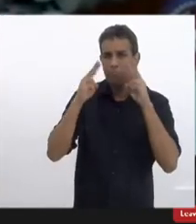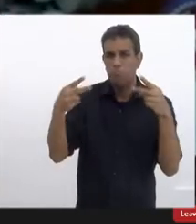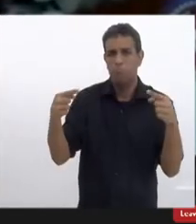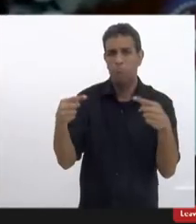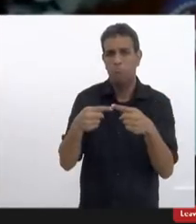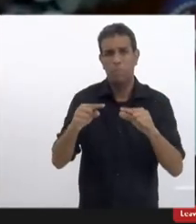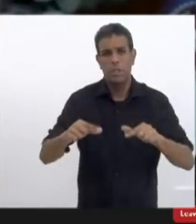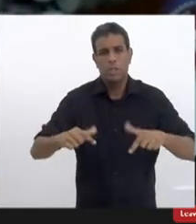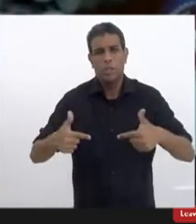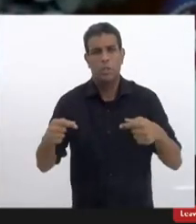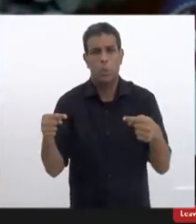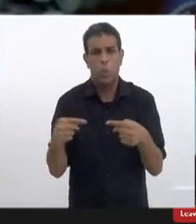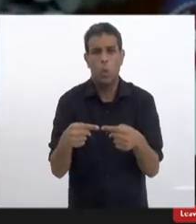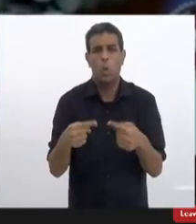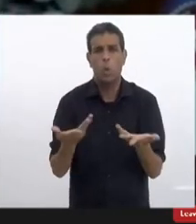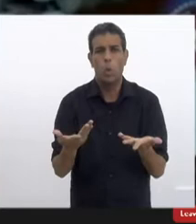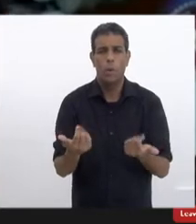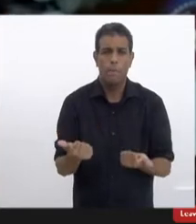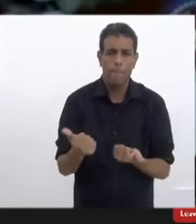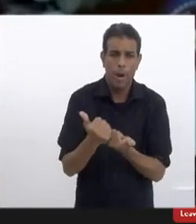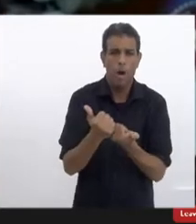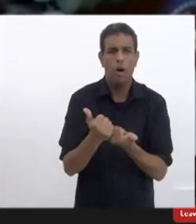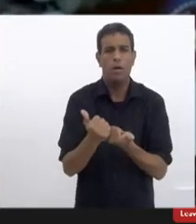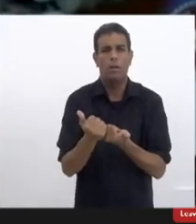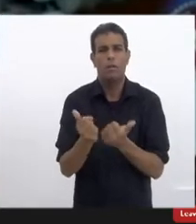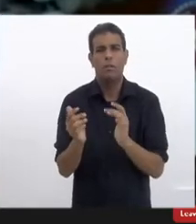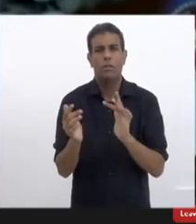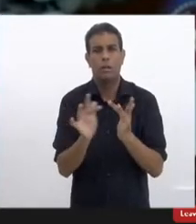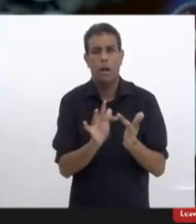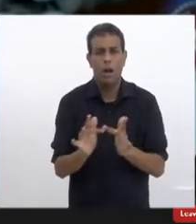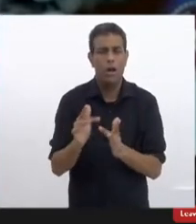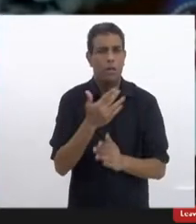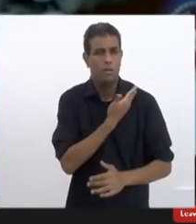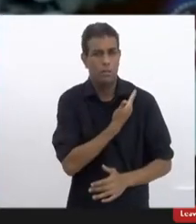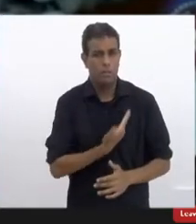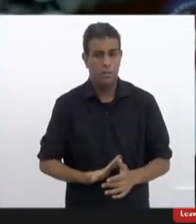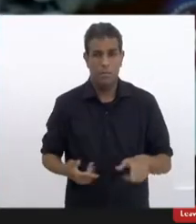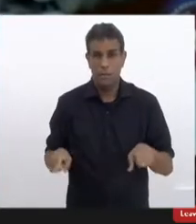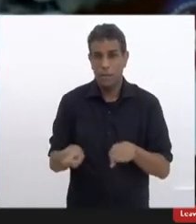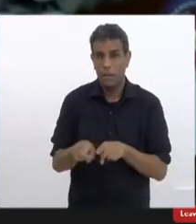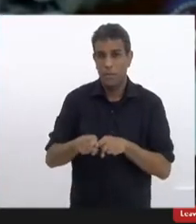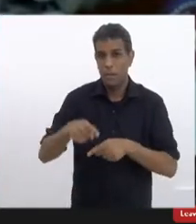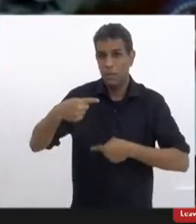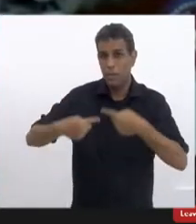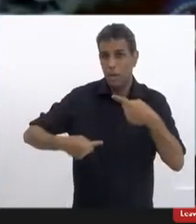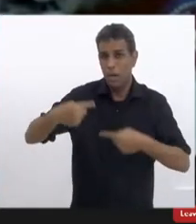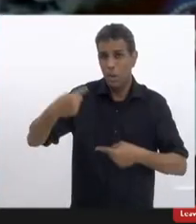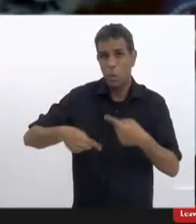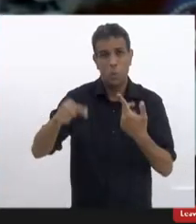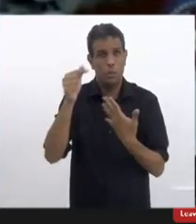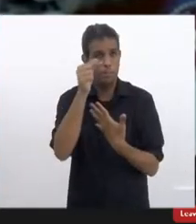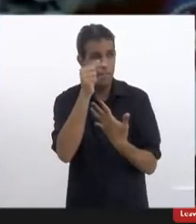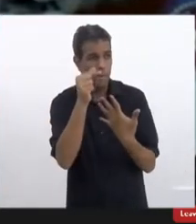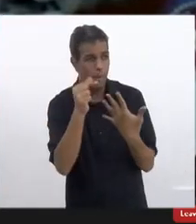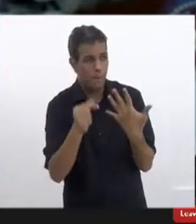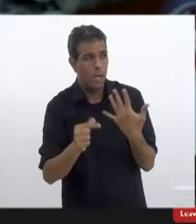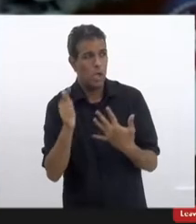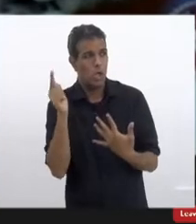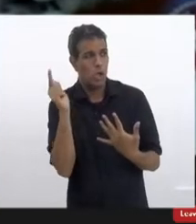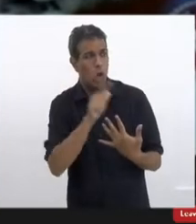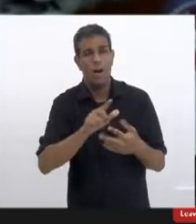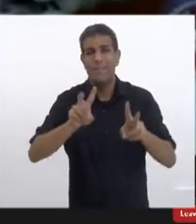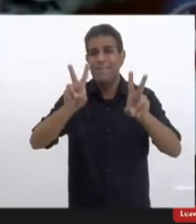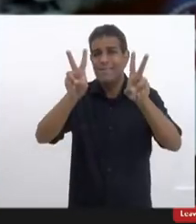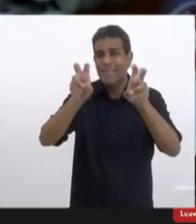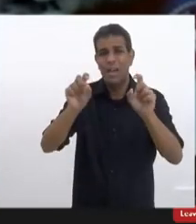é indispensável esse apoio da rede pública e também esse diálogo. O tema é